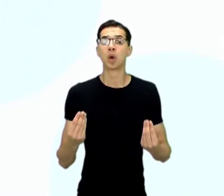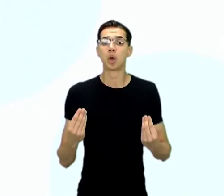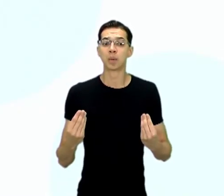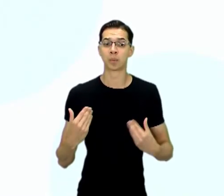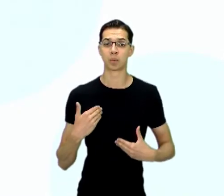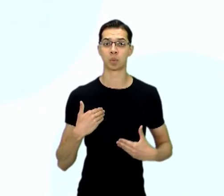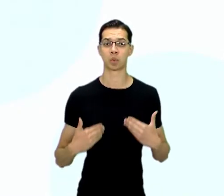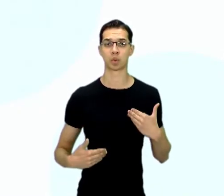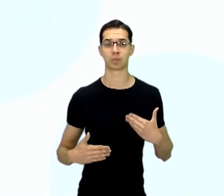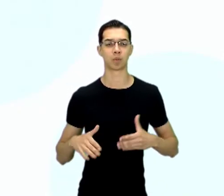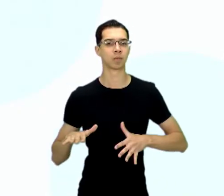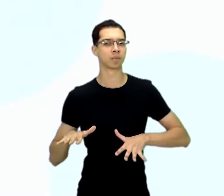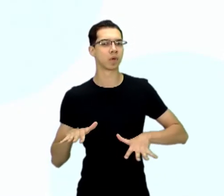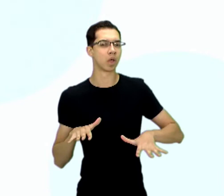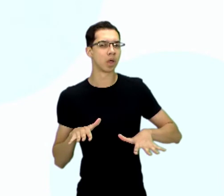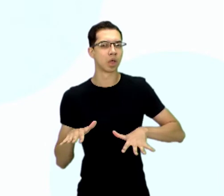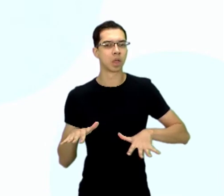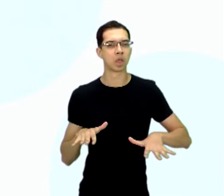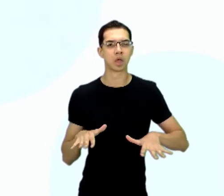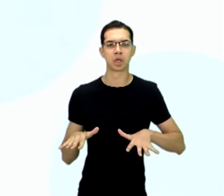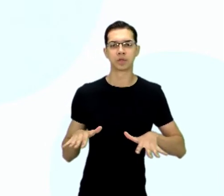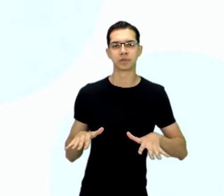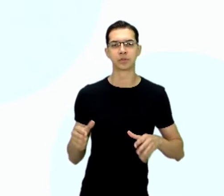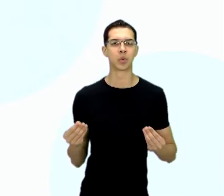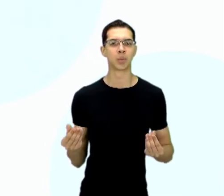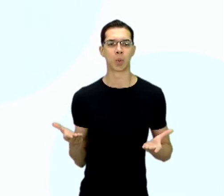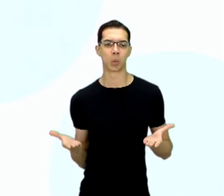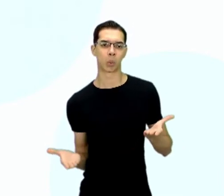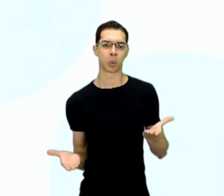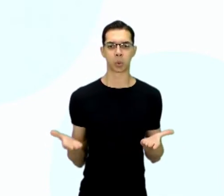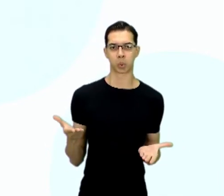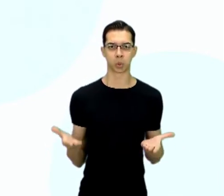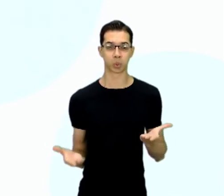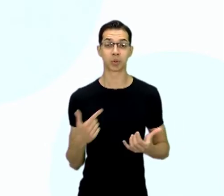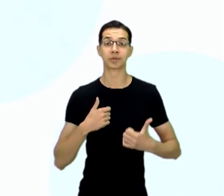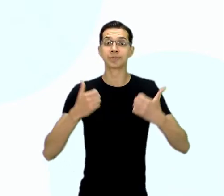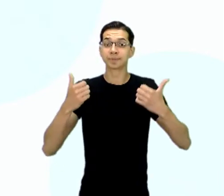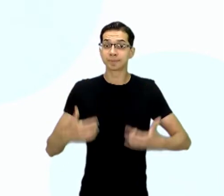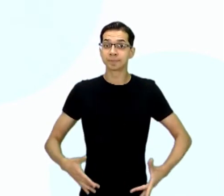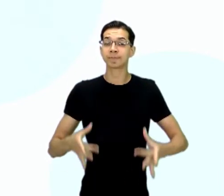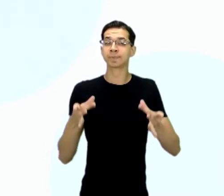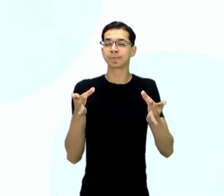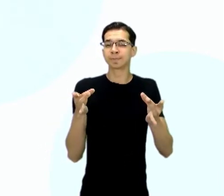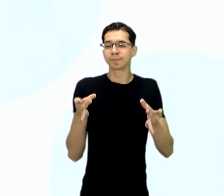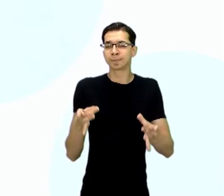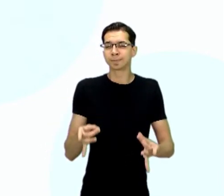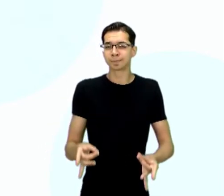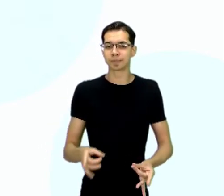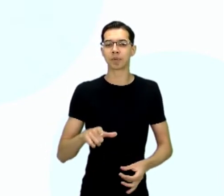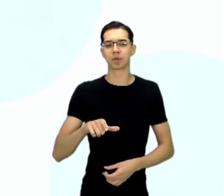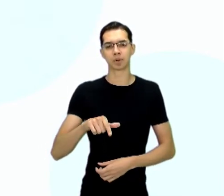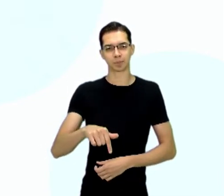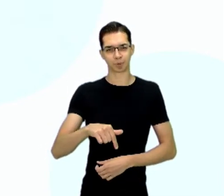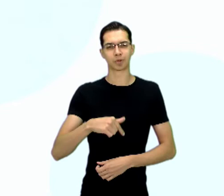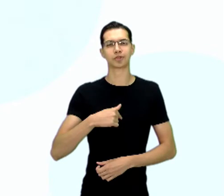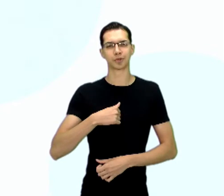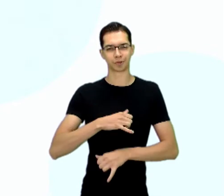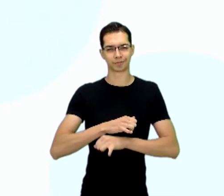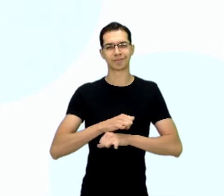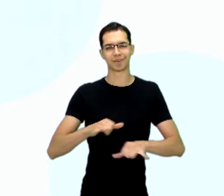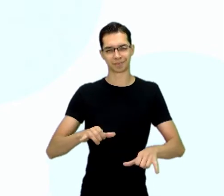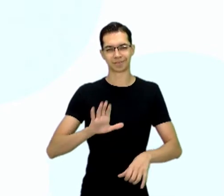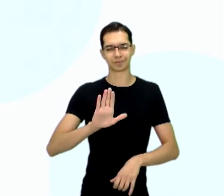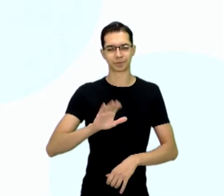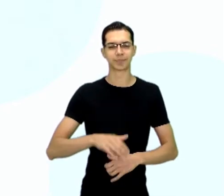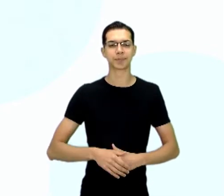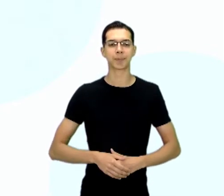de uma maneira geral, depois a gente vai falar, né, mais para frente a gente vai falar aí de forma mais específica. Então eu tenho o